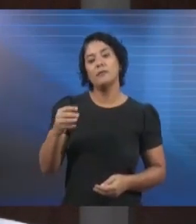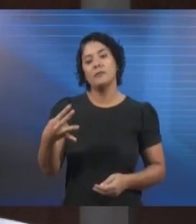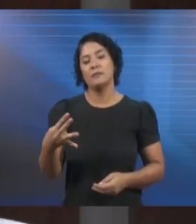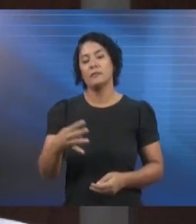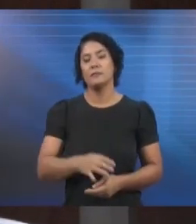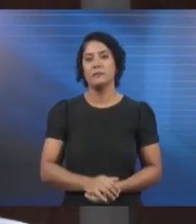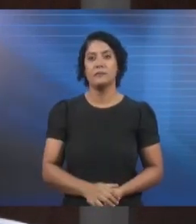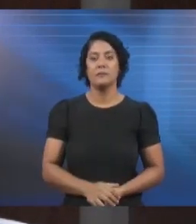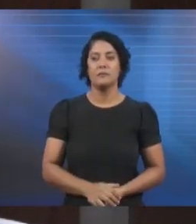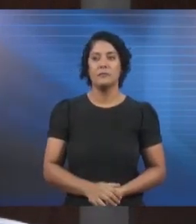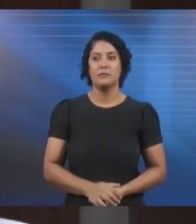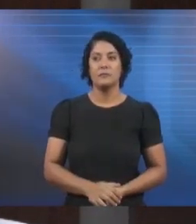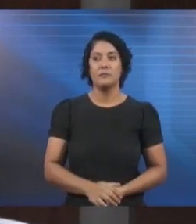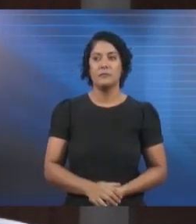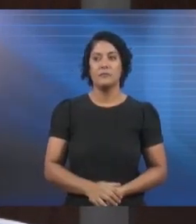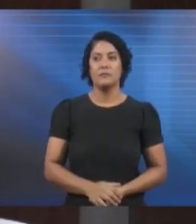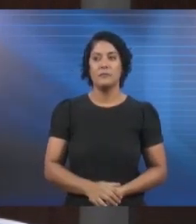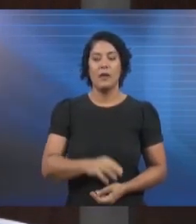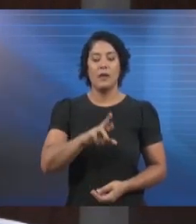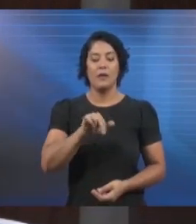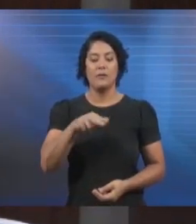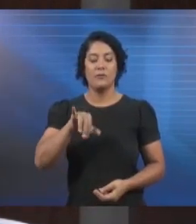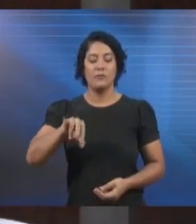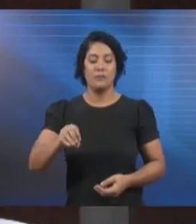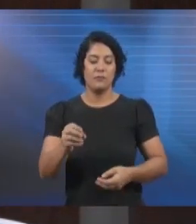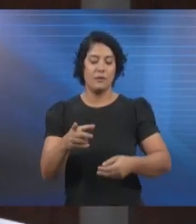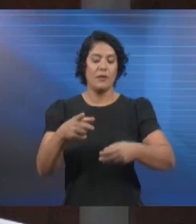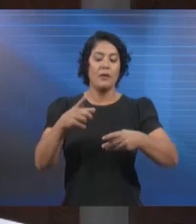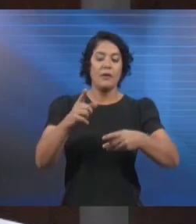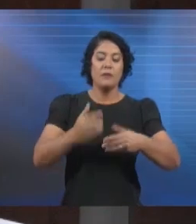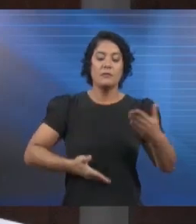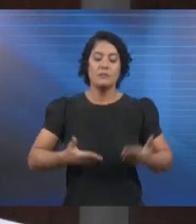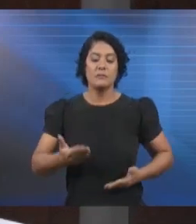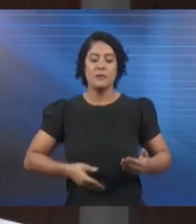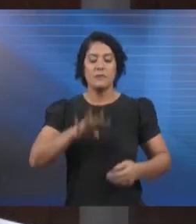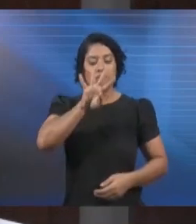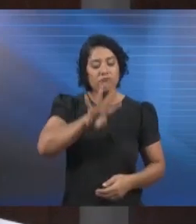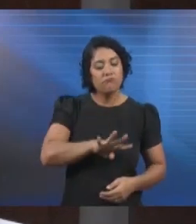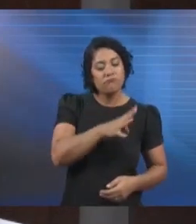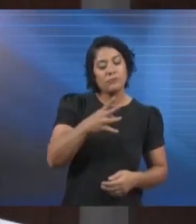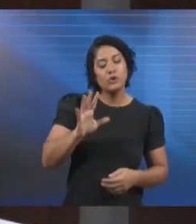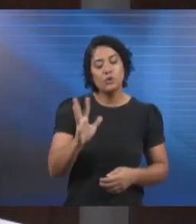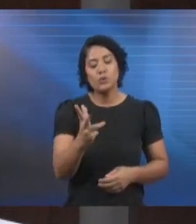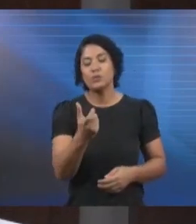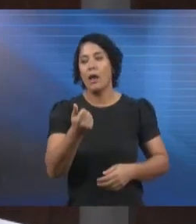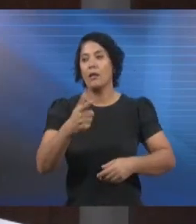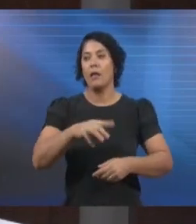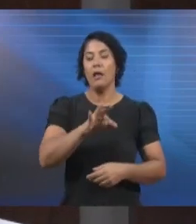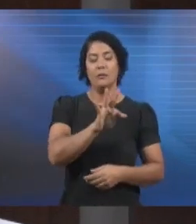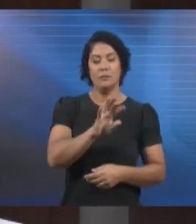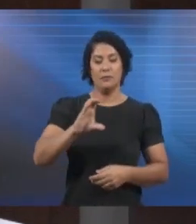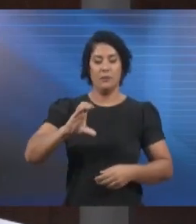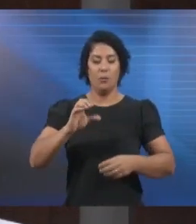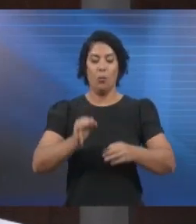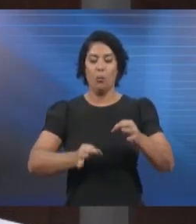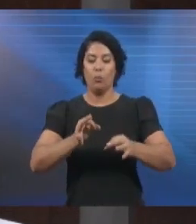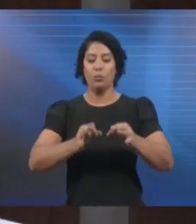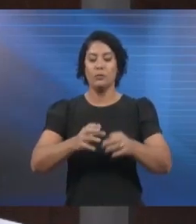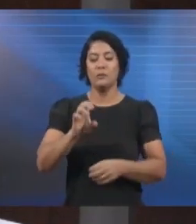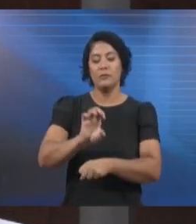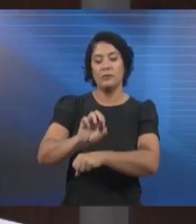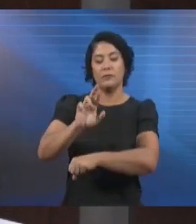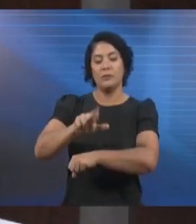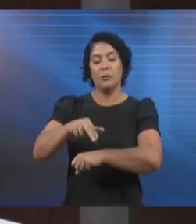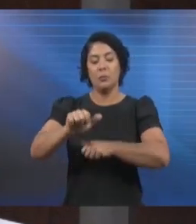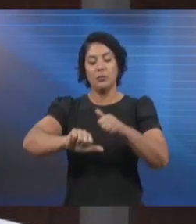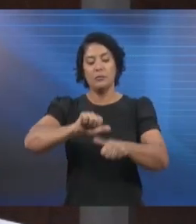97/24 dispõe sobre o reajuste e remuneração dos Servidores do quadro geral de pessoas do Tribunal de Contas do Estado do Rio Grande do Norte